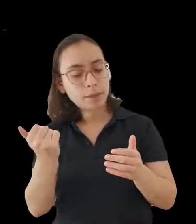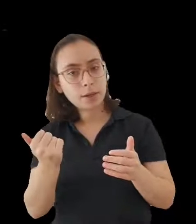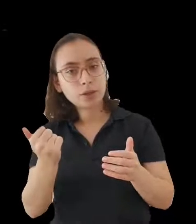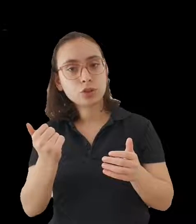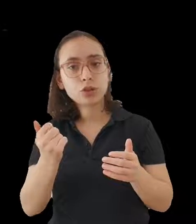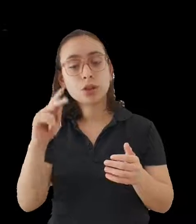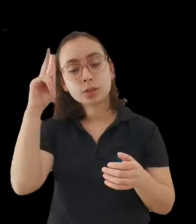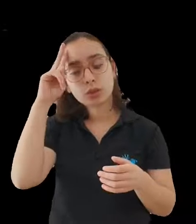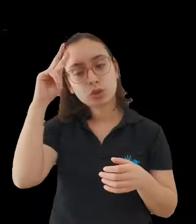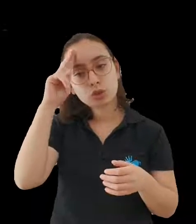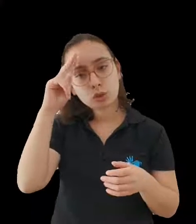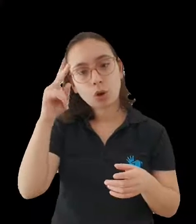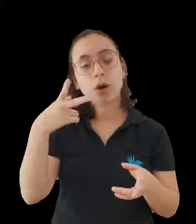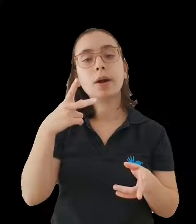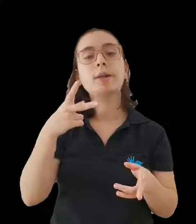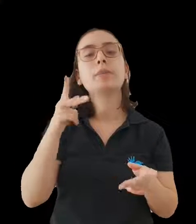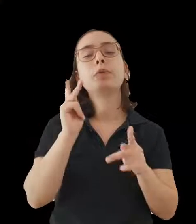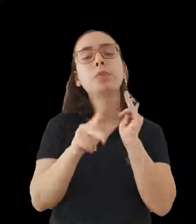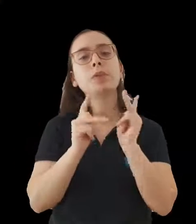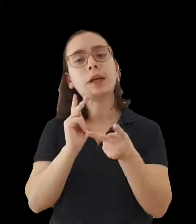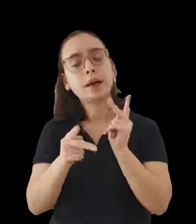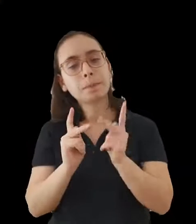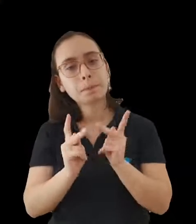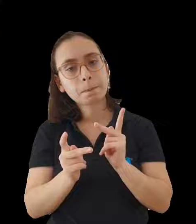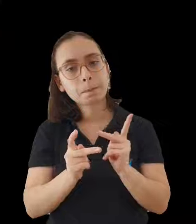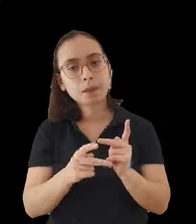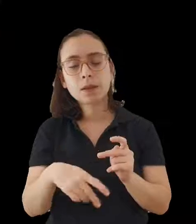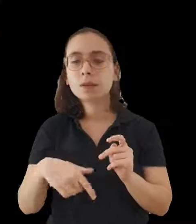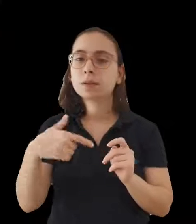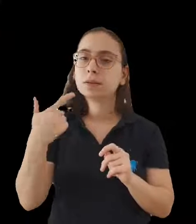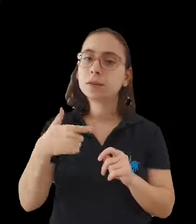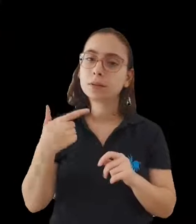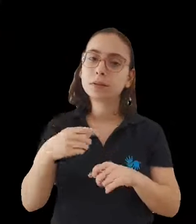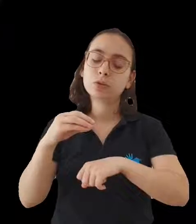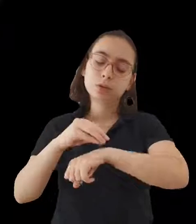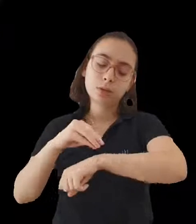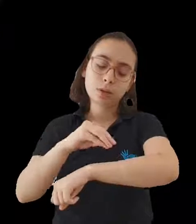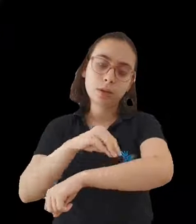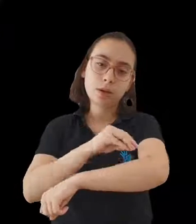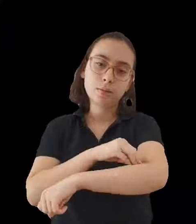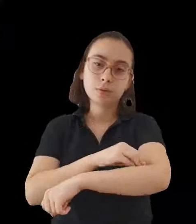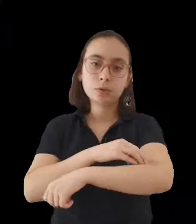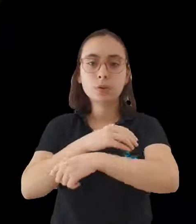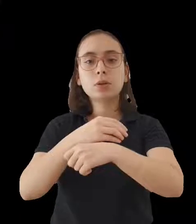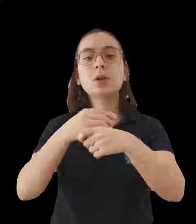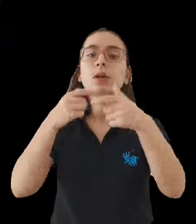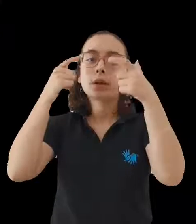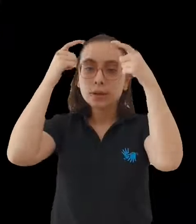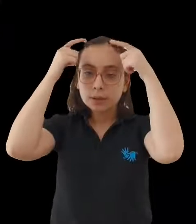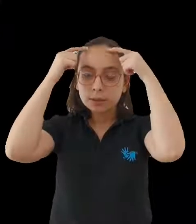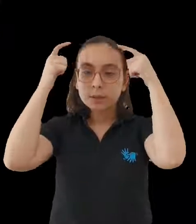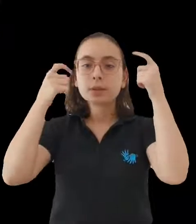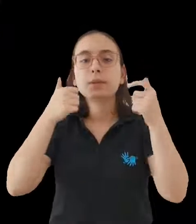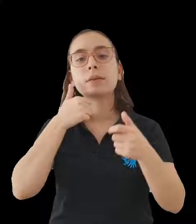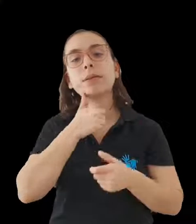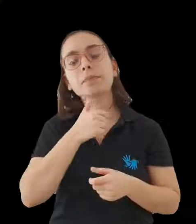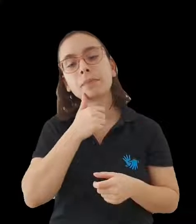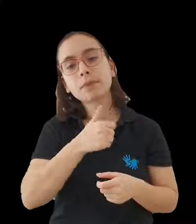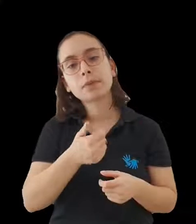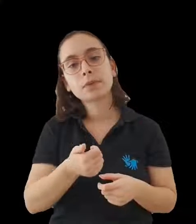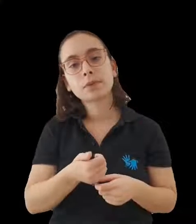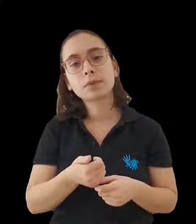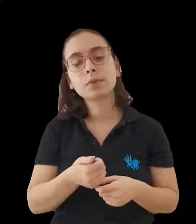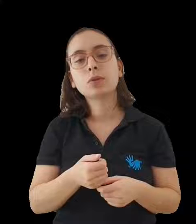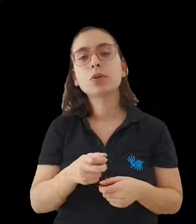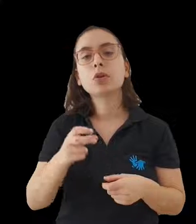na estrutura do conto popular. Na segunda história, o Sapo e a Princesinha, a gente vai usar a princesa, o